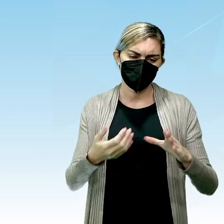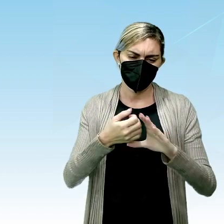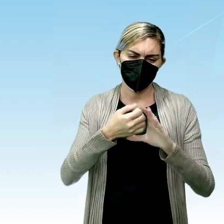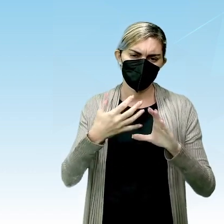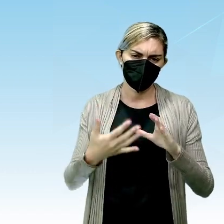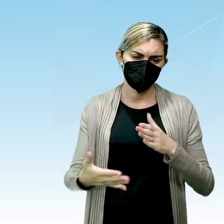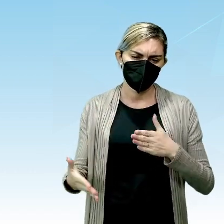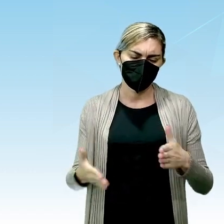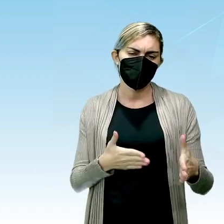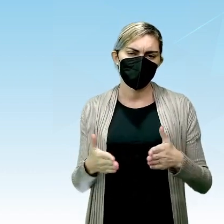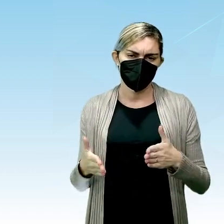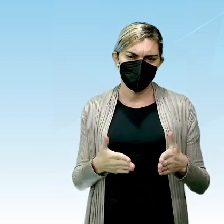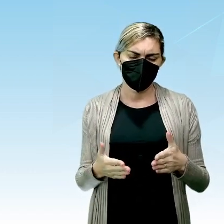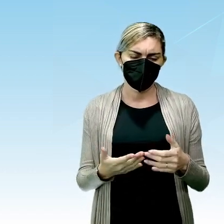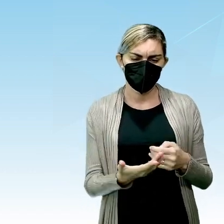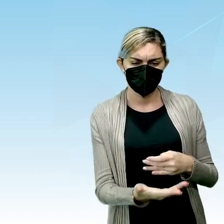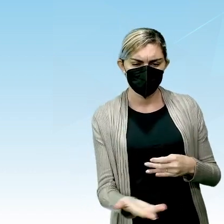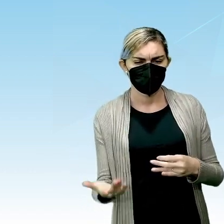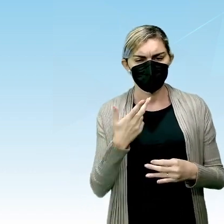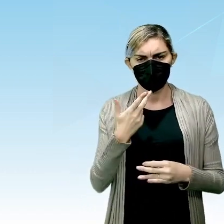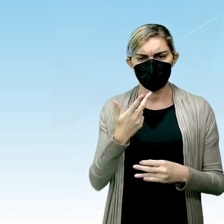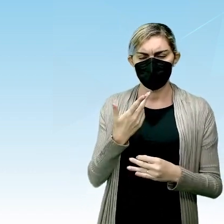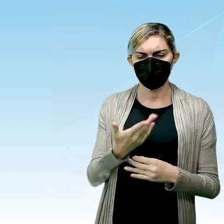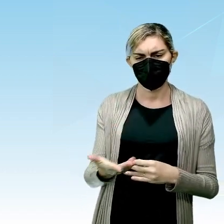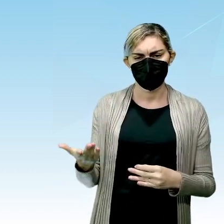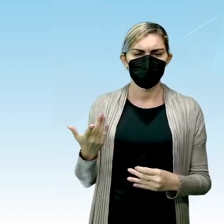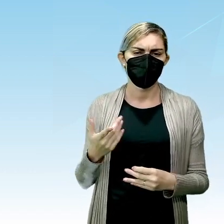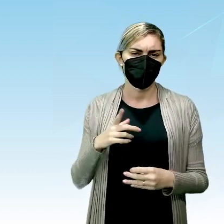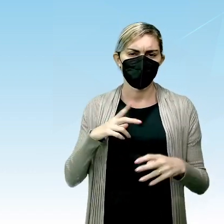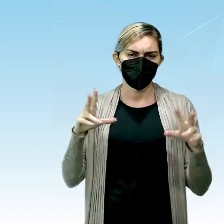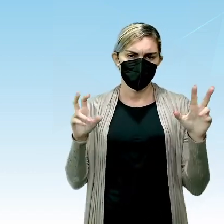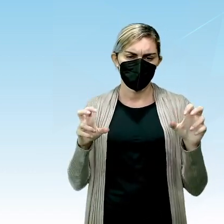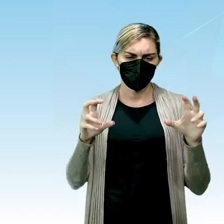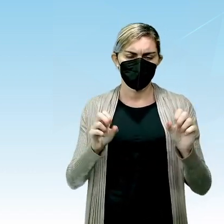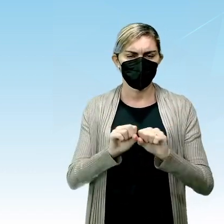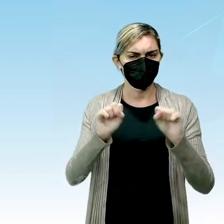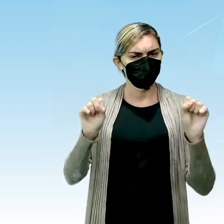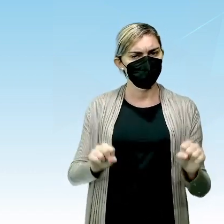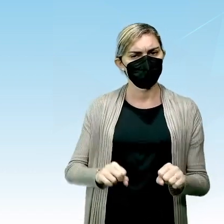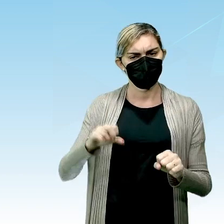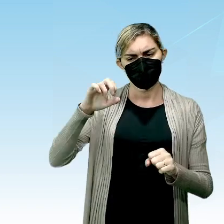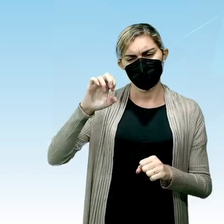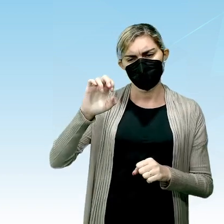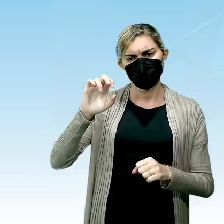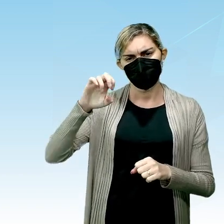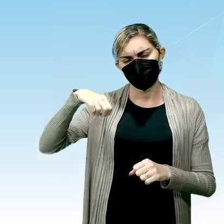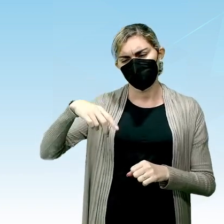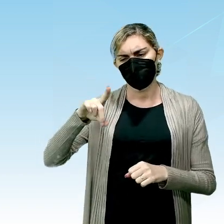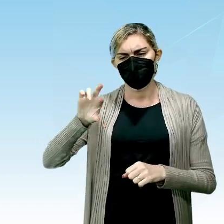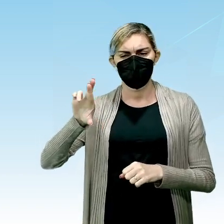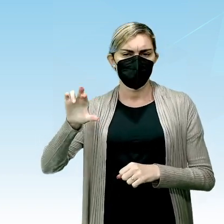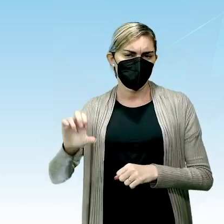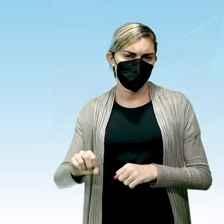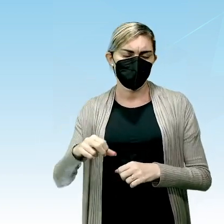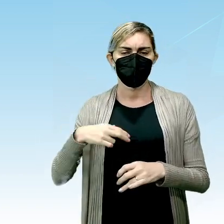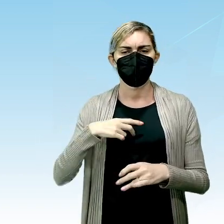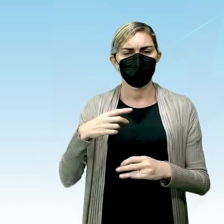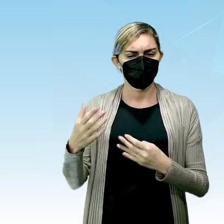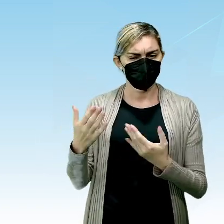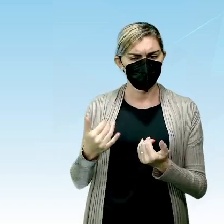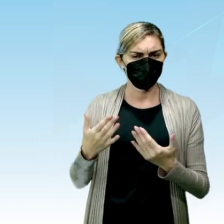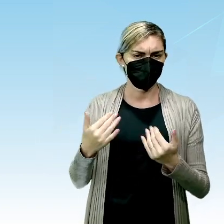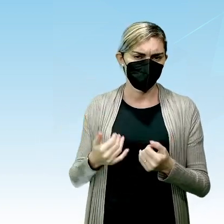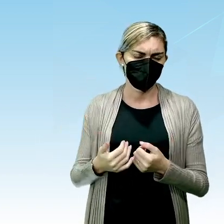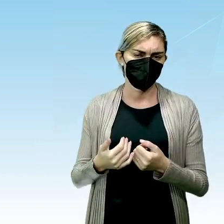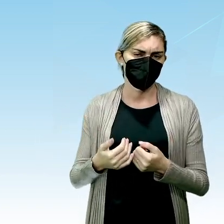período. E aí eu falei para vocês sobre o sistema endócrino e a adolescência, que é bem legal.